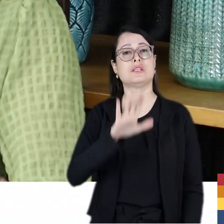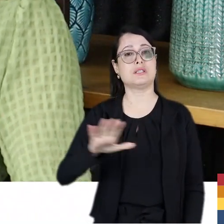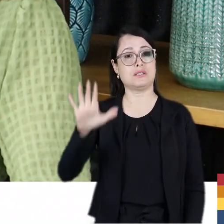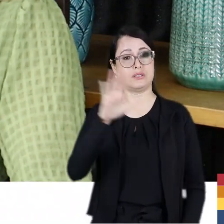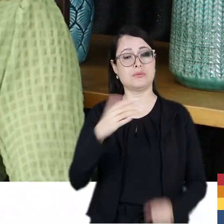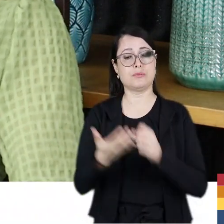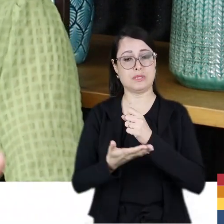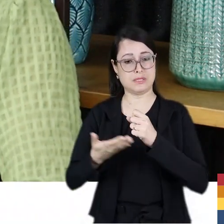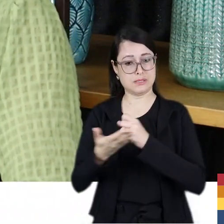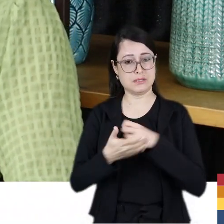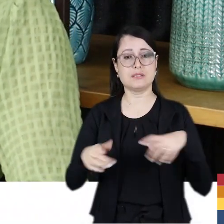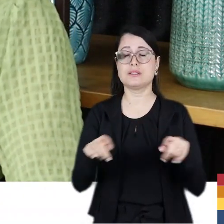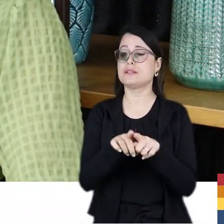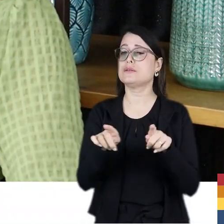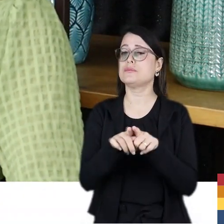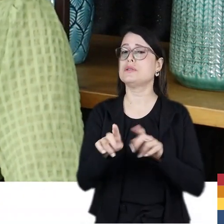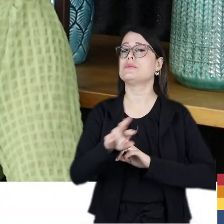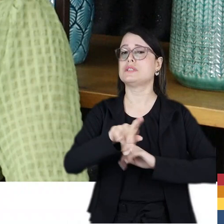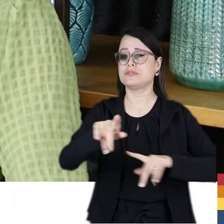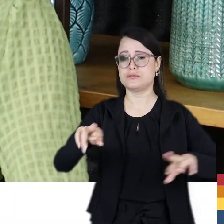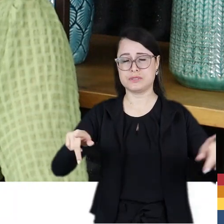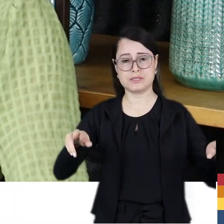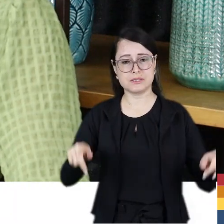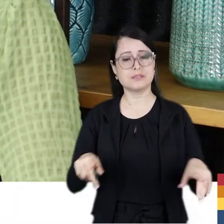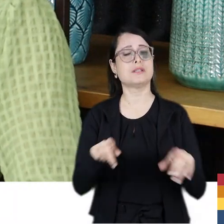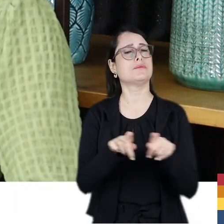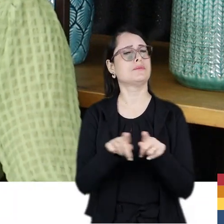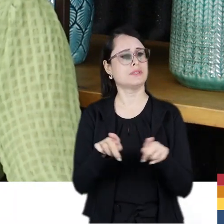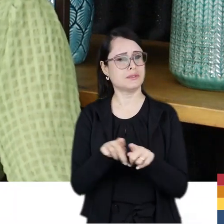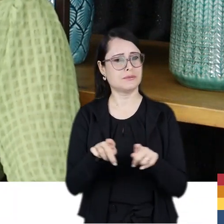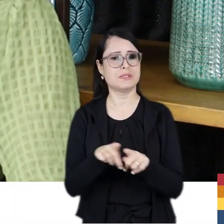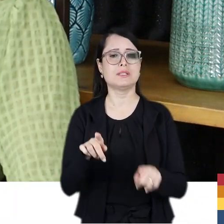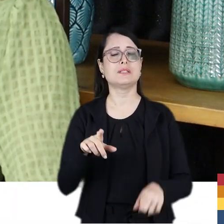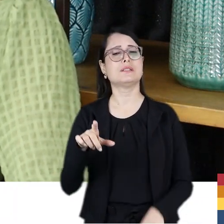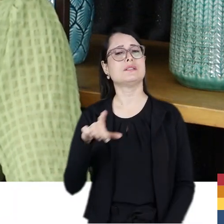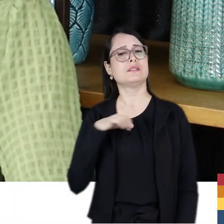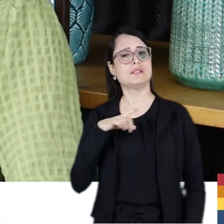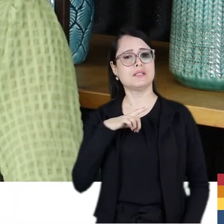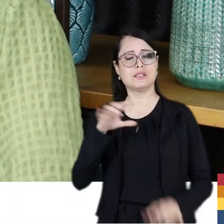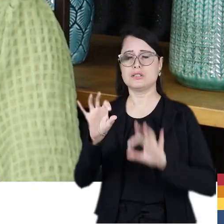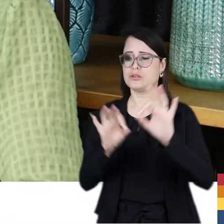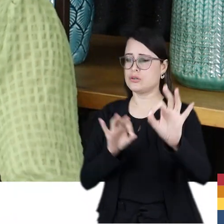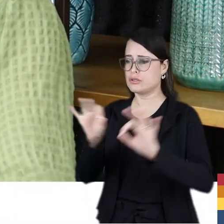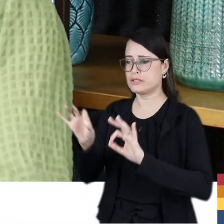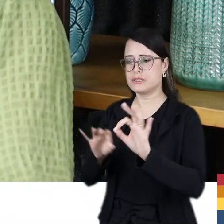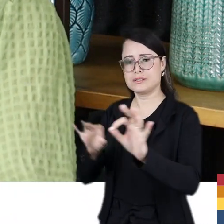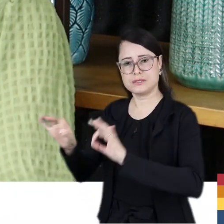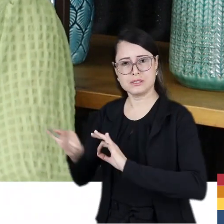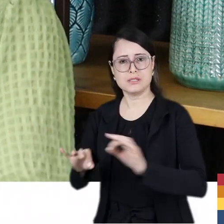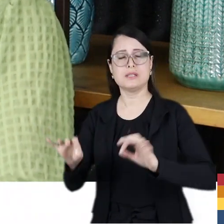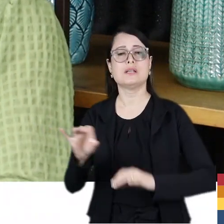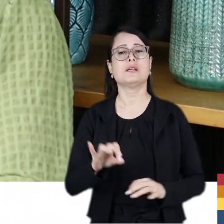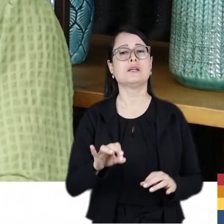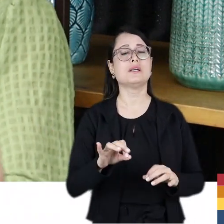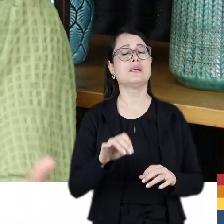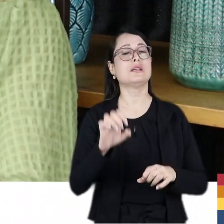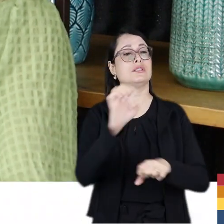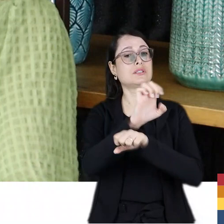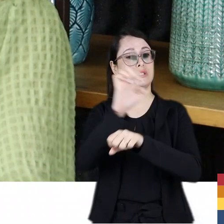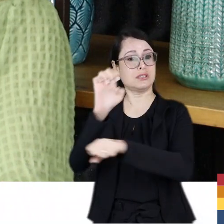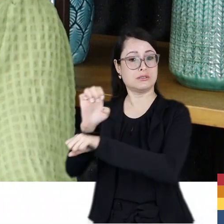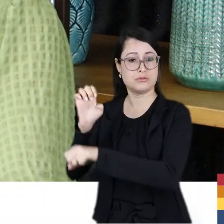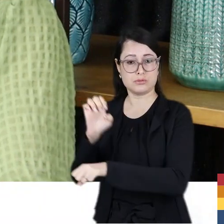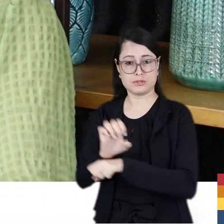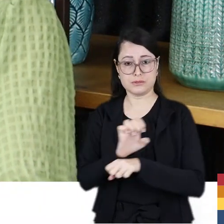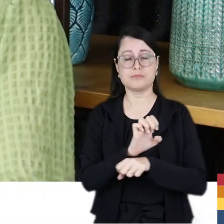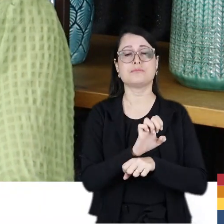diversificada e também a gente prevê essa organização da rede estadual estruturada do mesmo modo como a